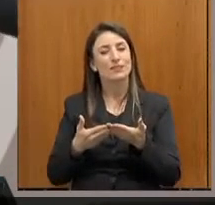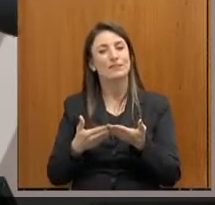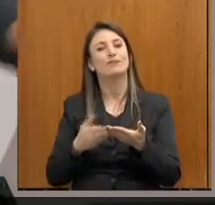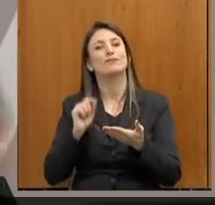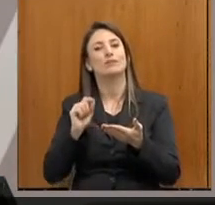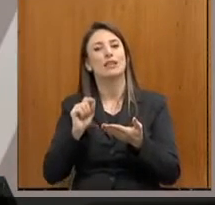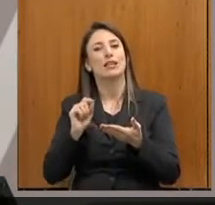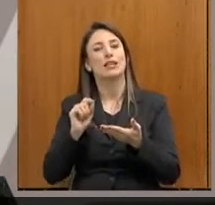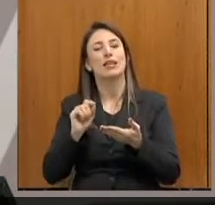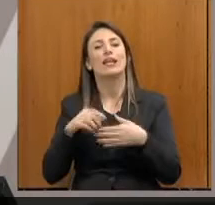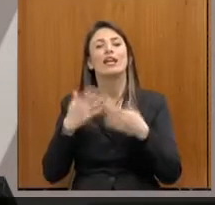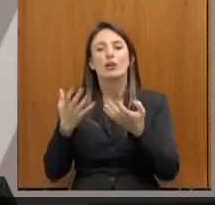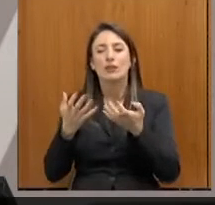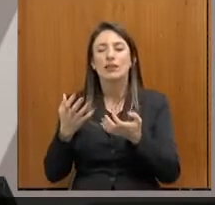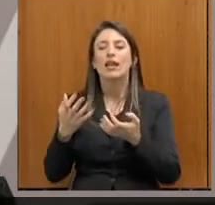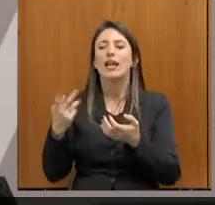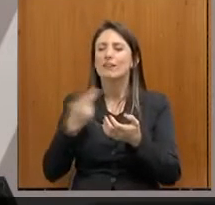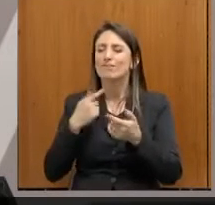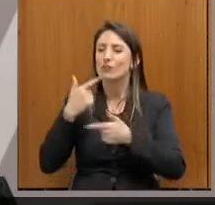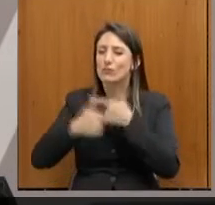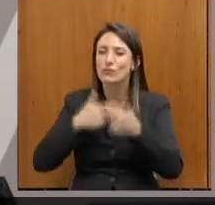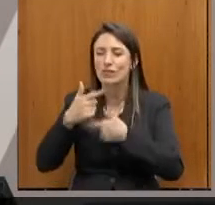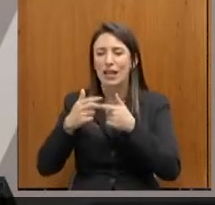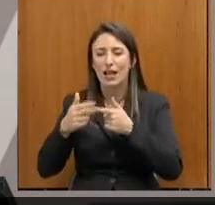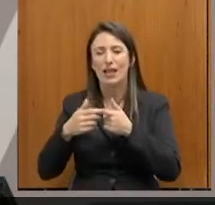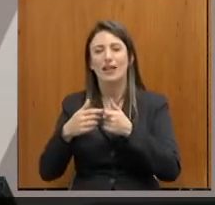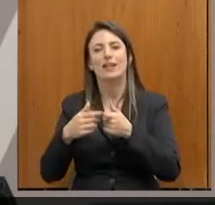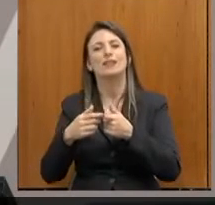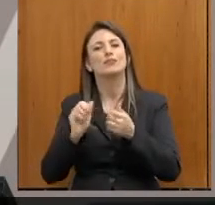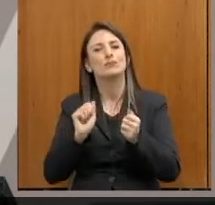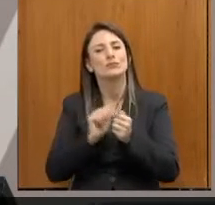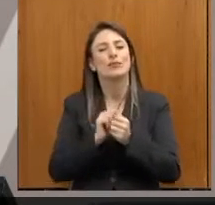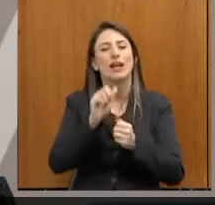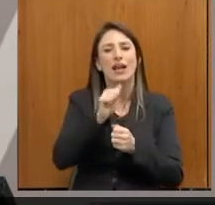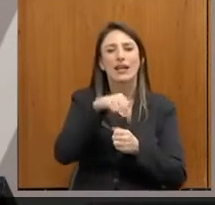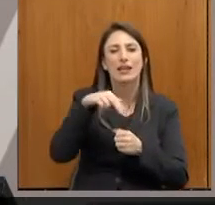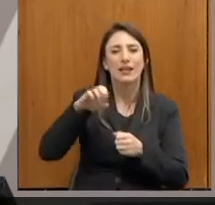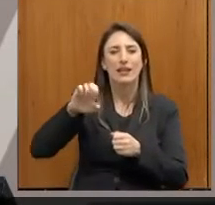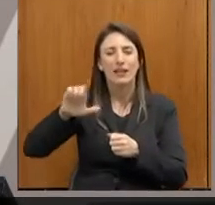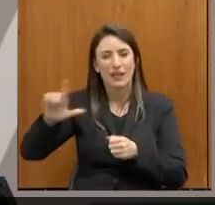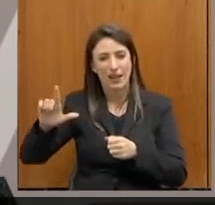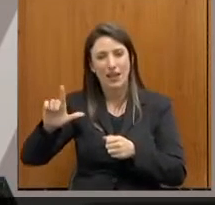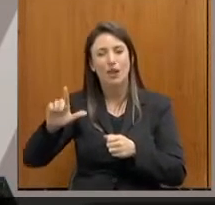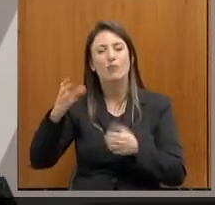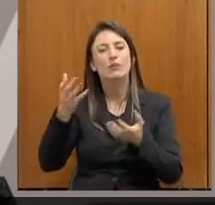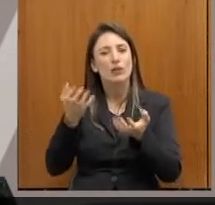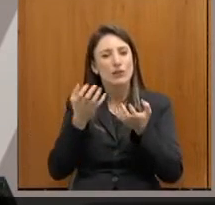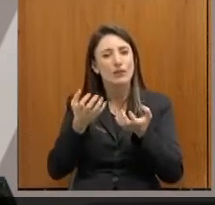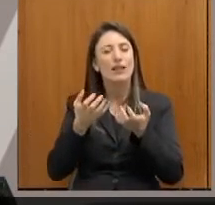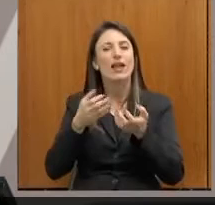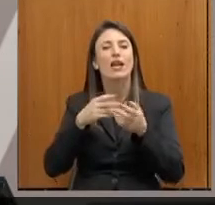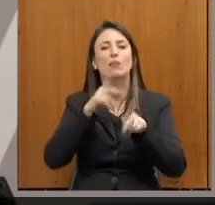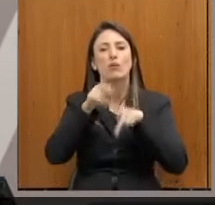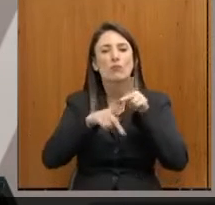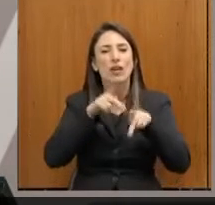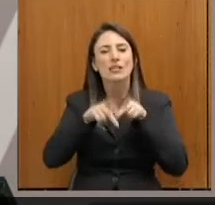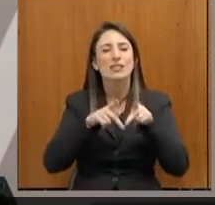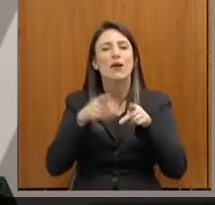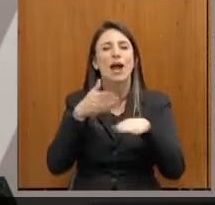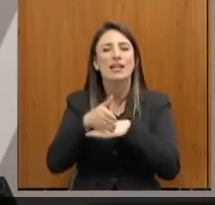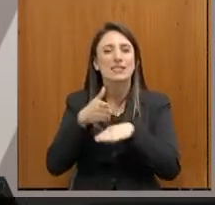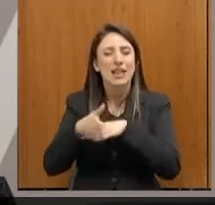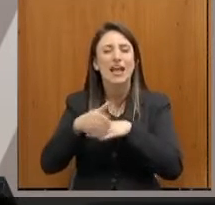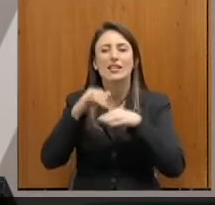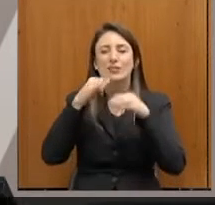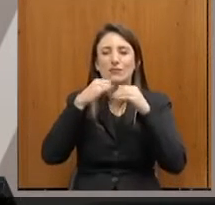juntar forças de um painel para expandir o acesso da população ao mercado livre de energia muitos dos problemas